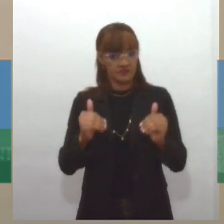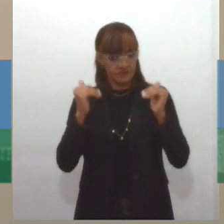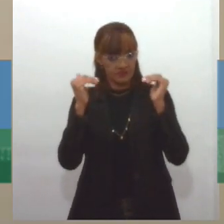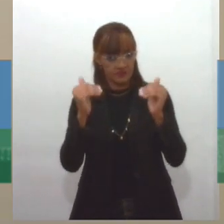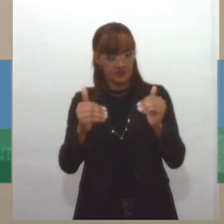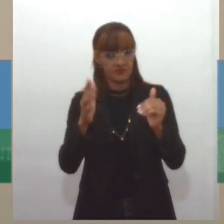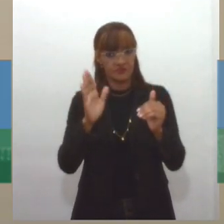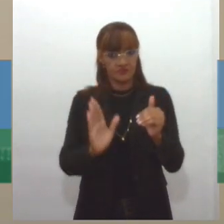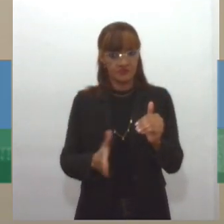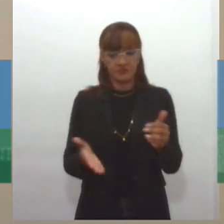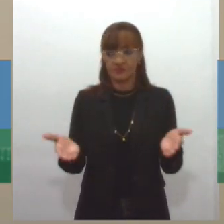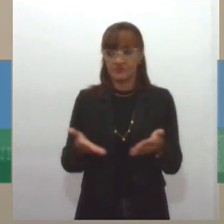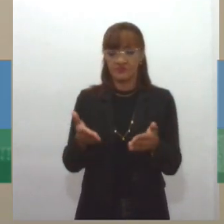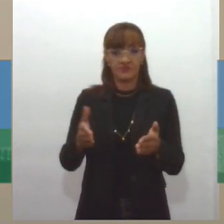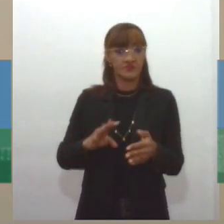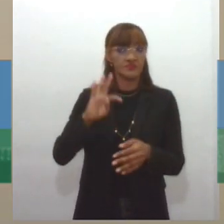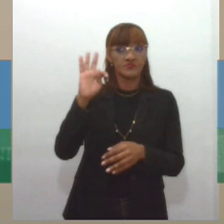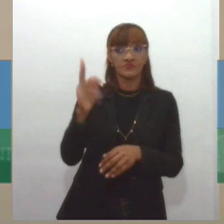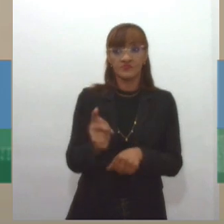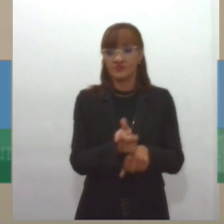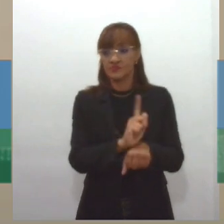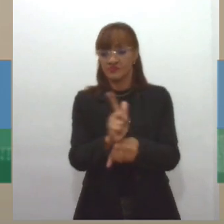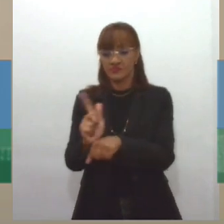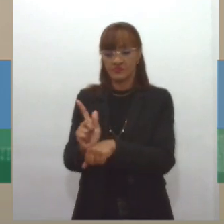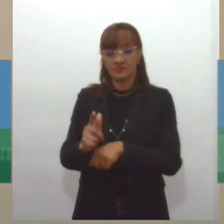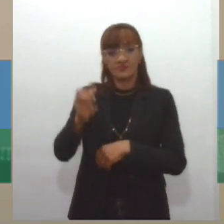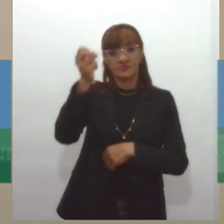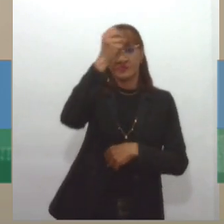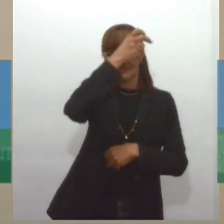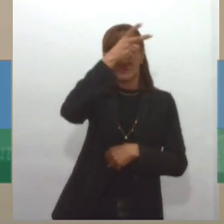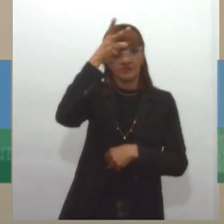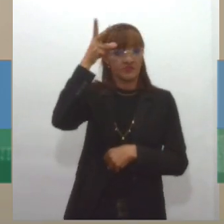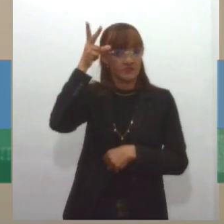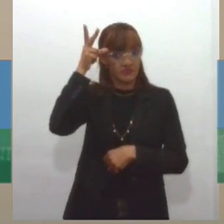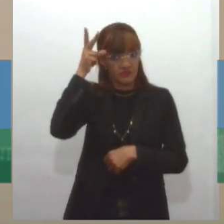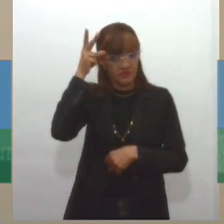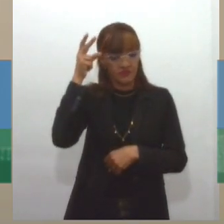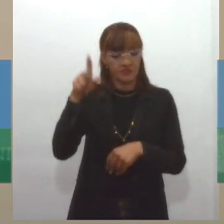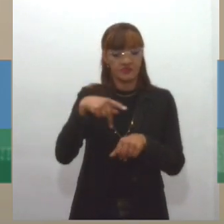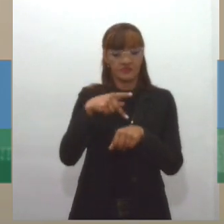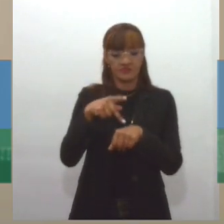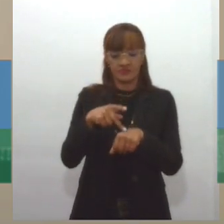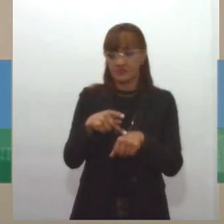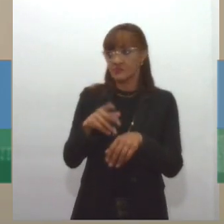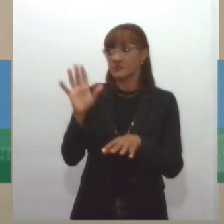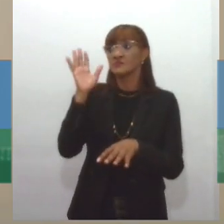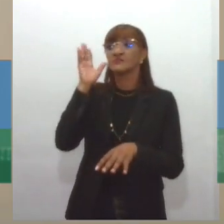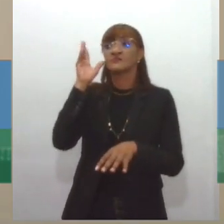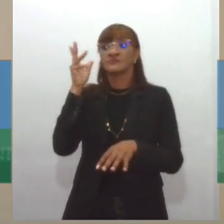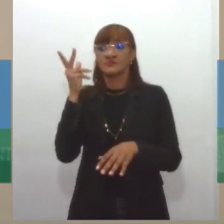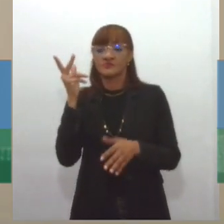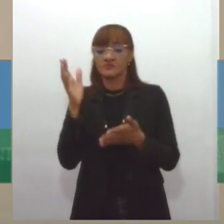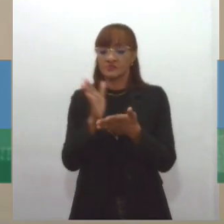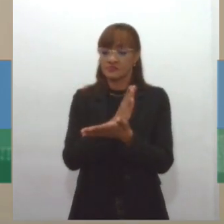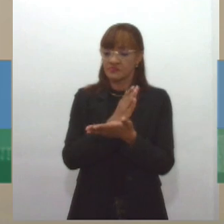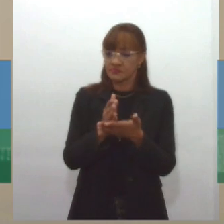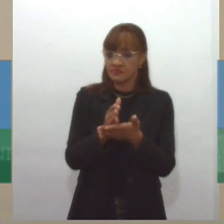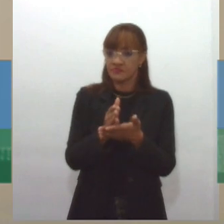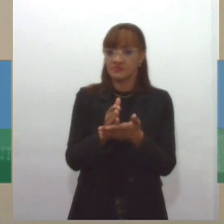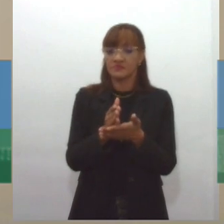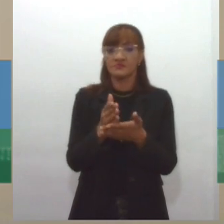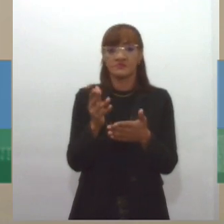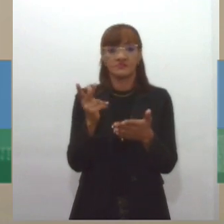do país, ainda que cometam erros gerenciais, erros na administração